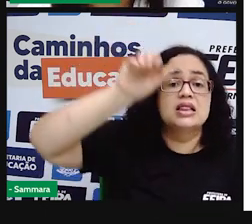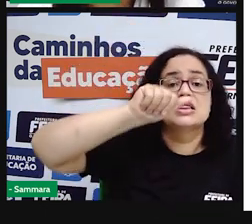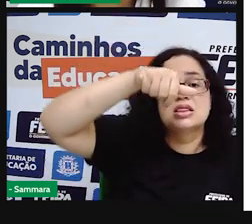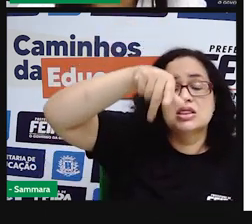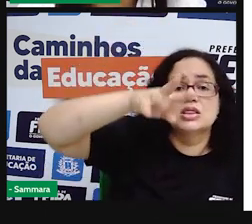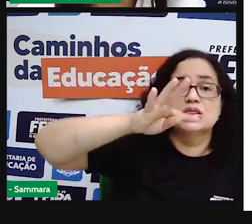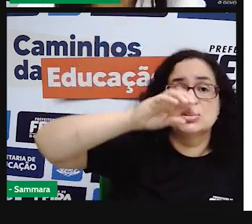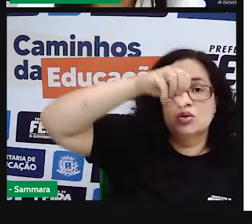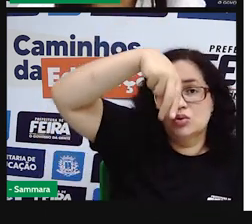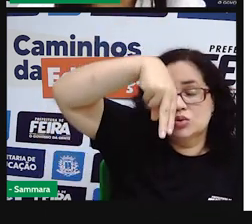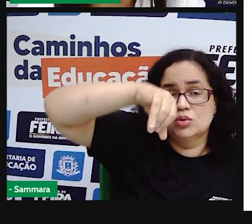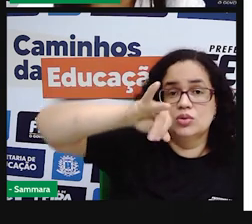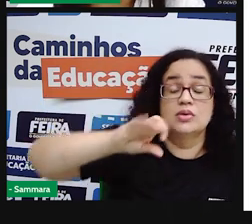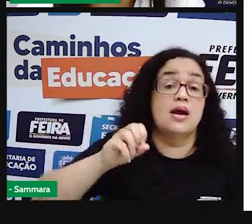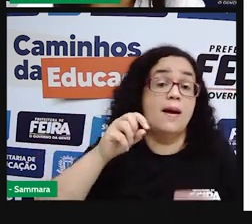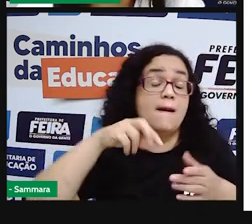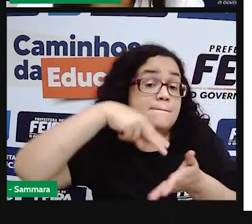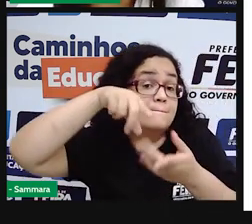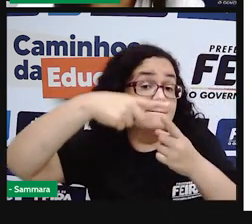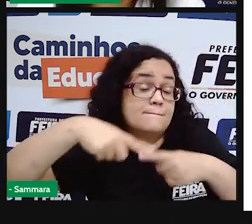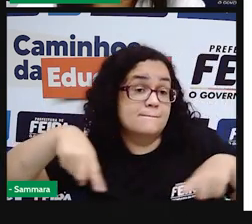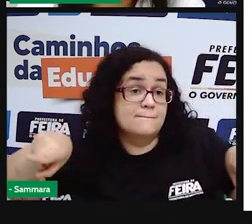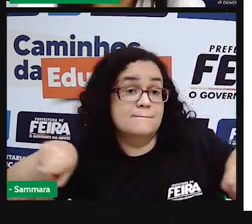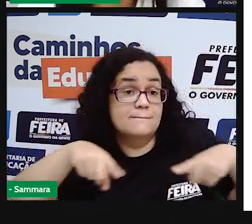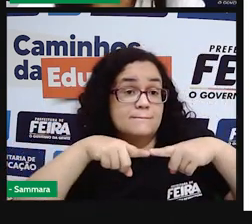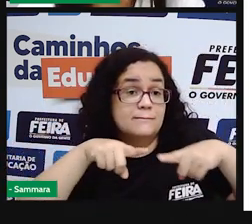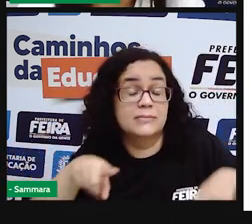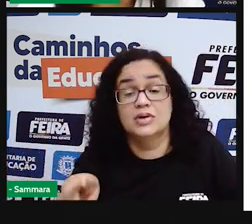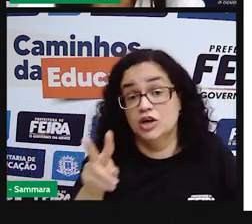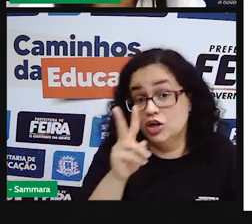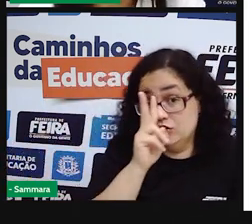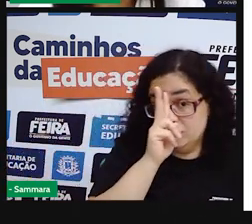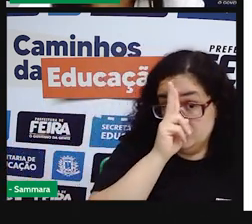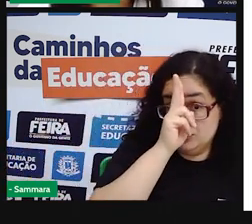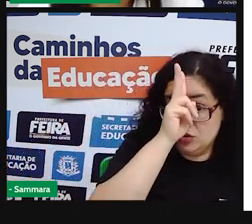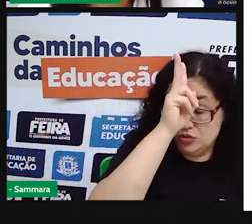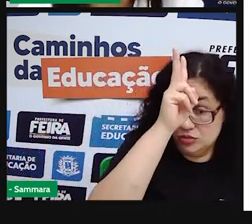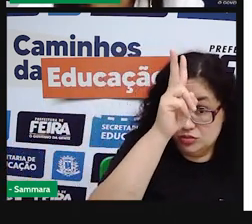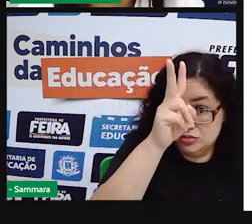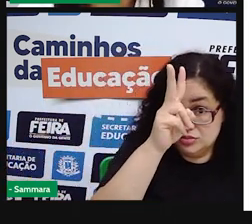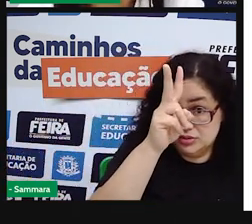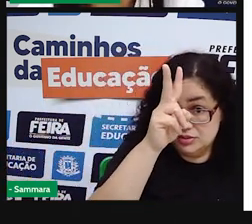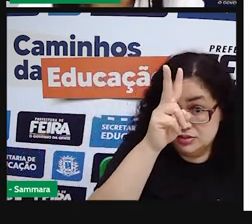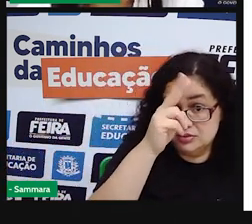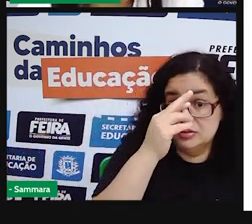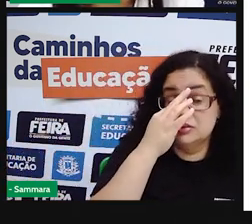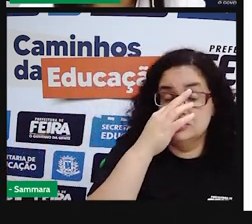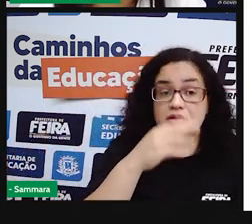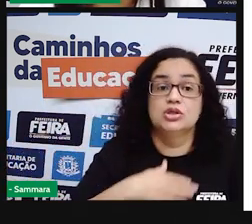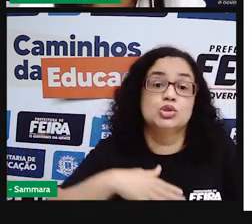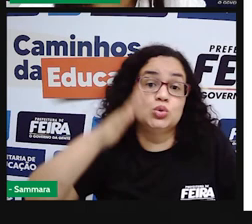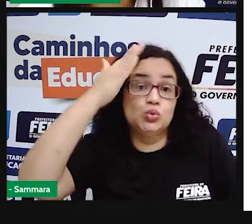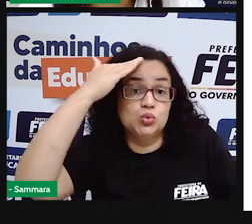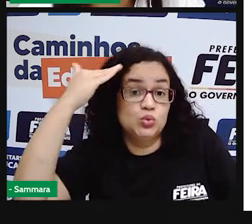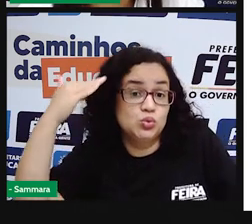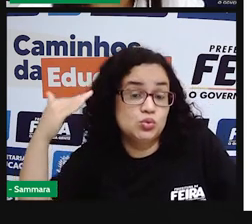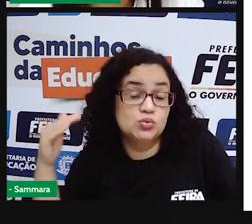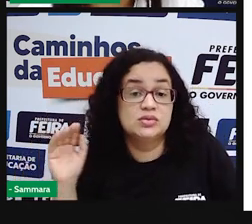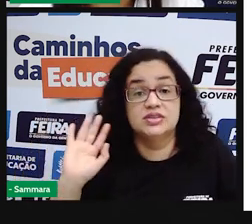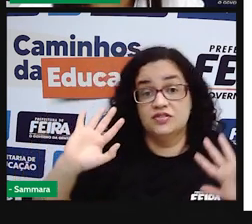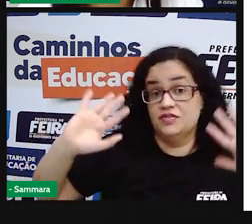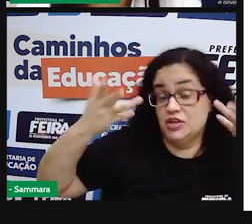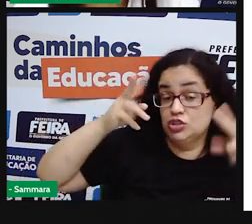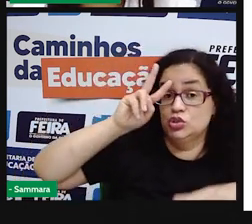as músicas caipiras são uma tradição forte e a chave do sucesso das festas